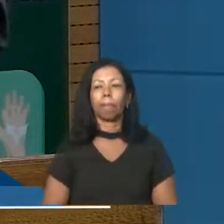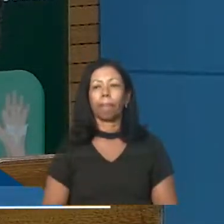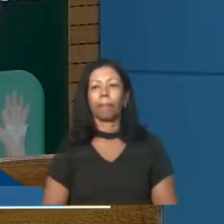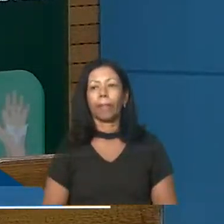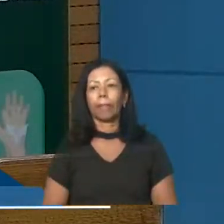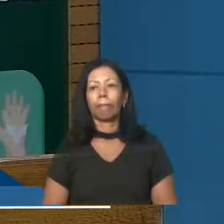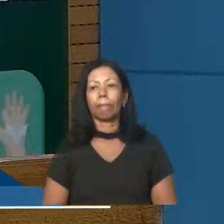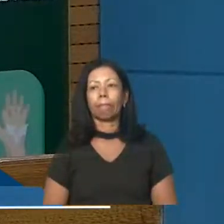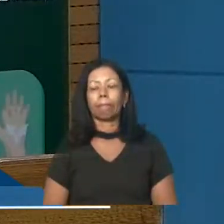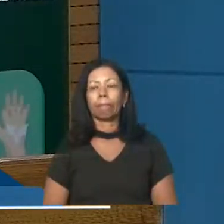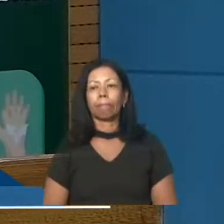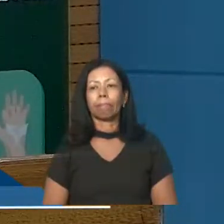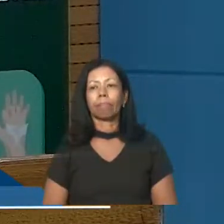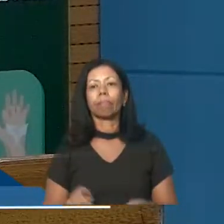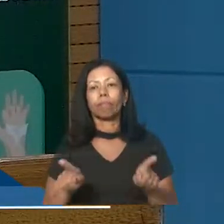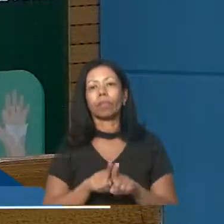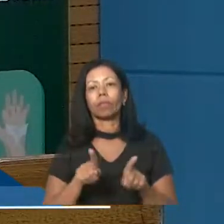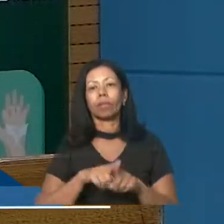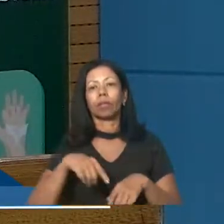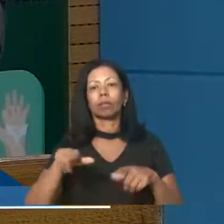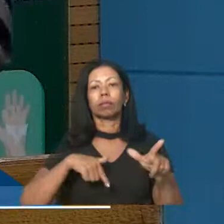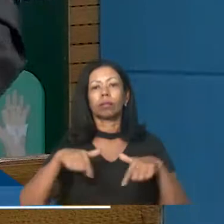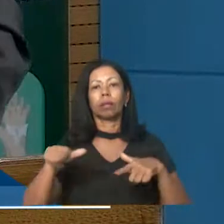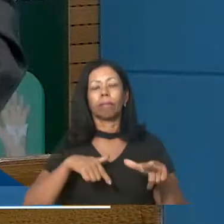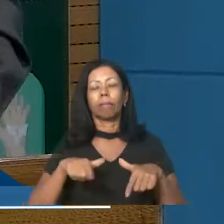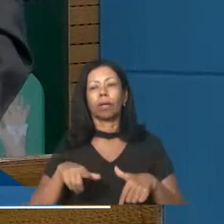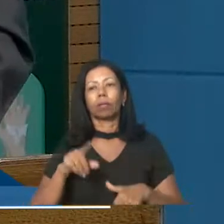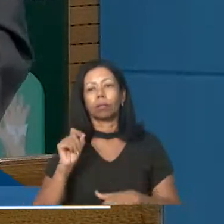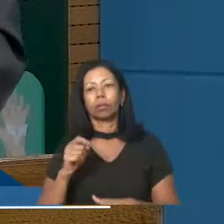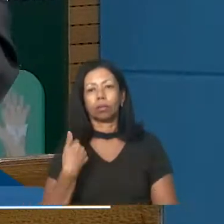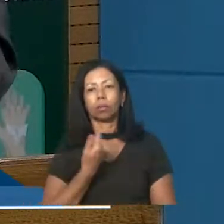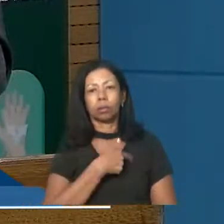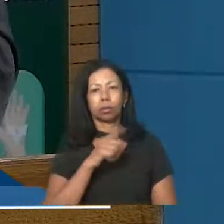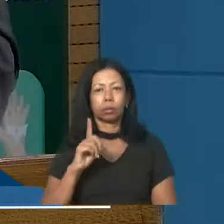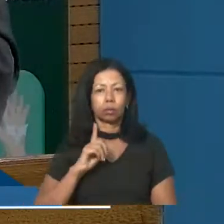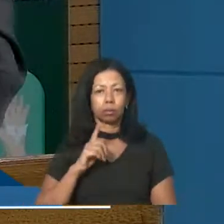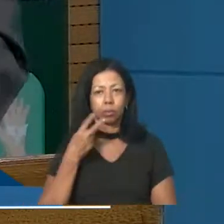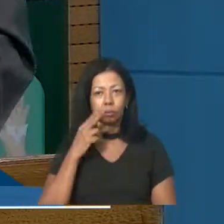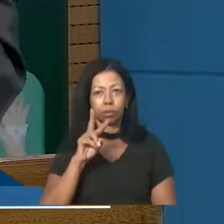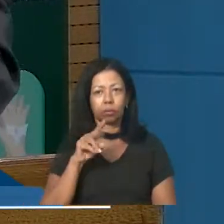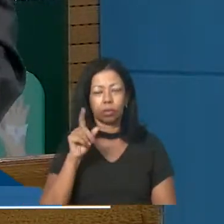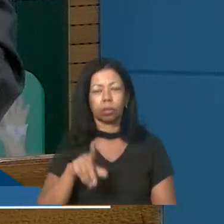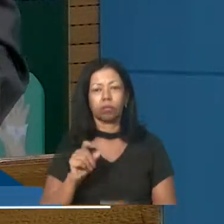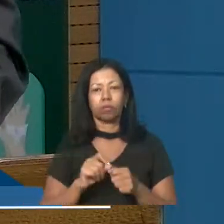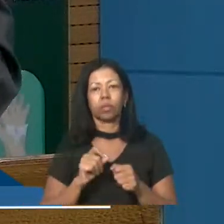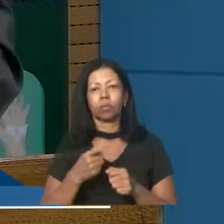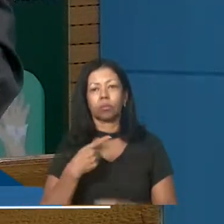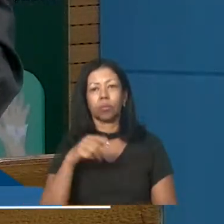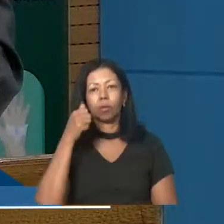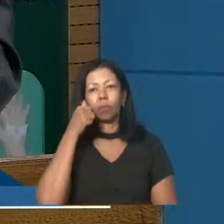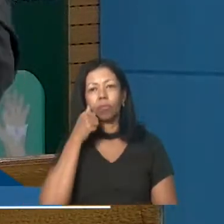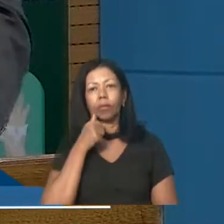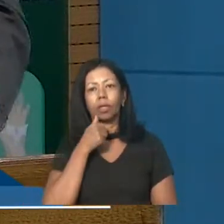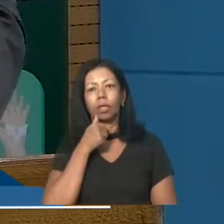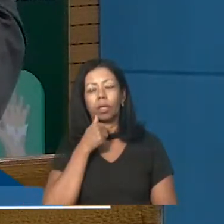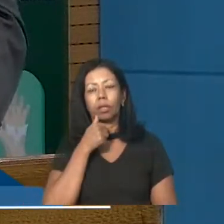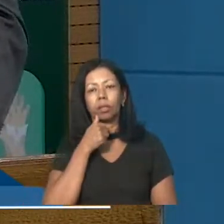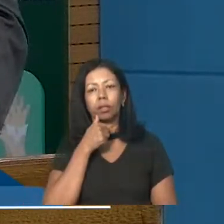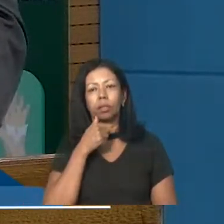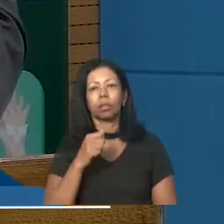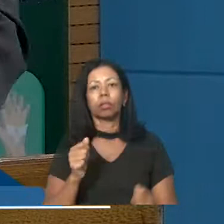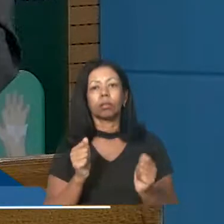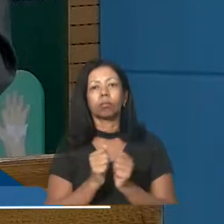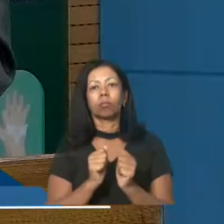Além disso, esse trabalho que a gente tem acompanhado é feito por mulheres. E com a questão